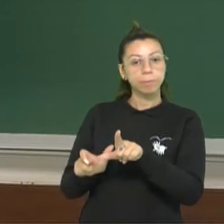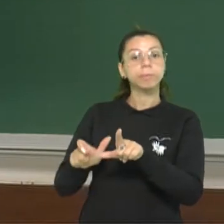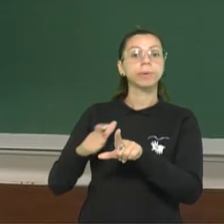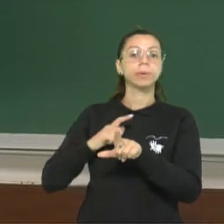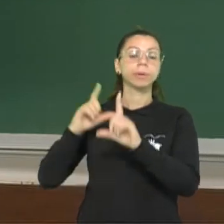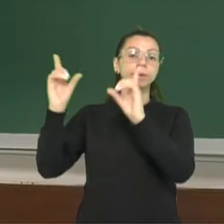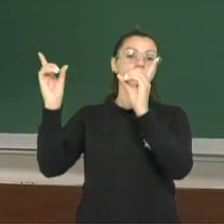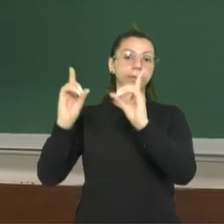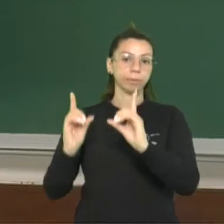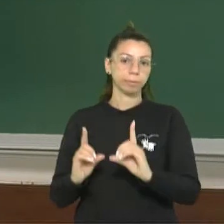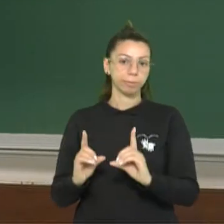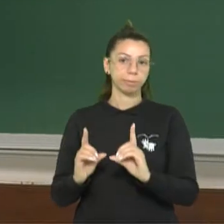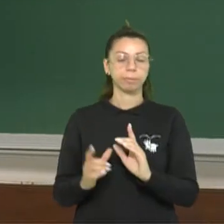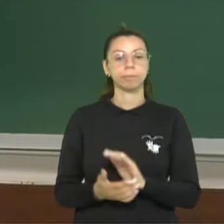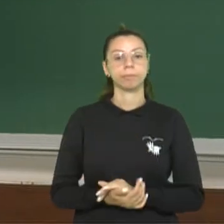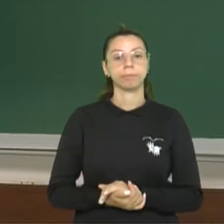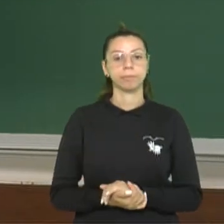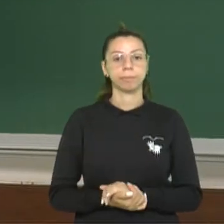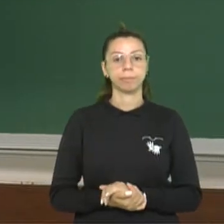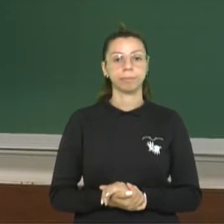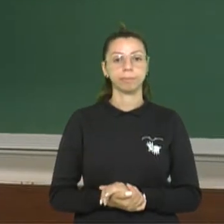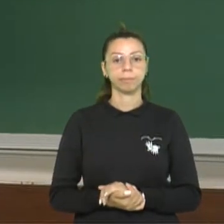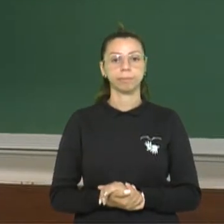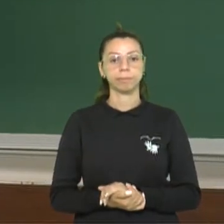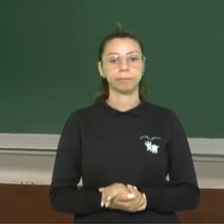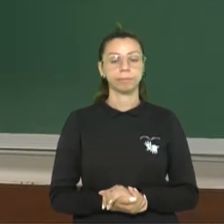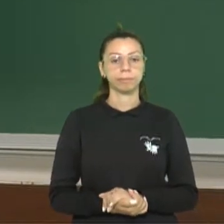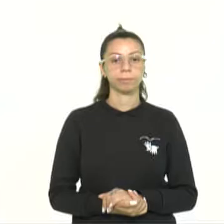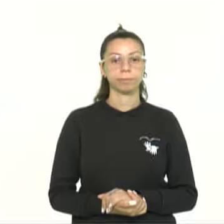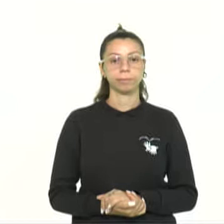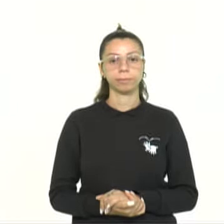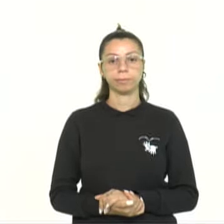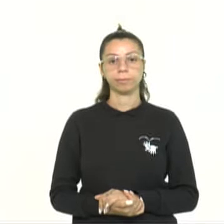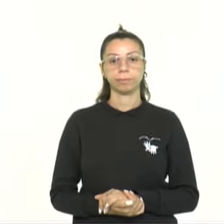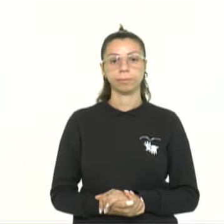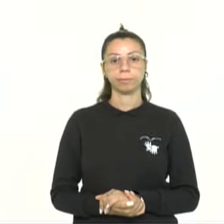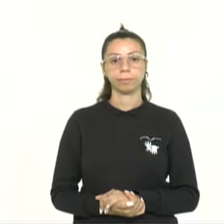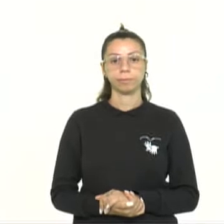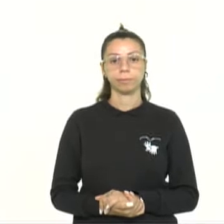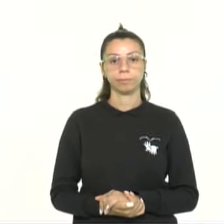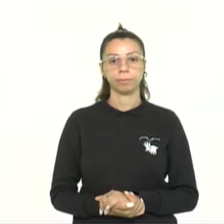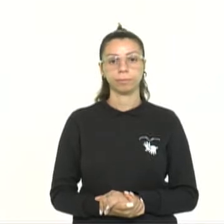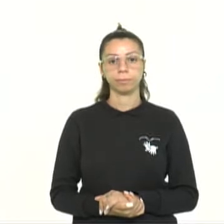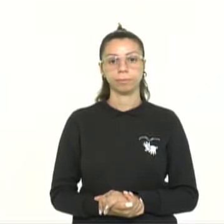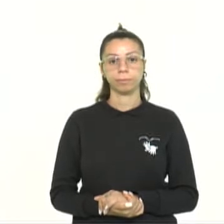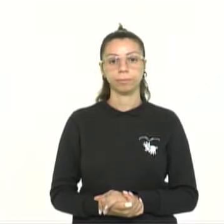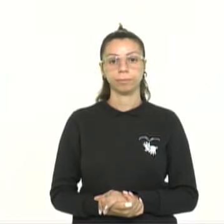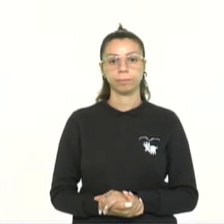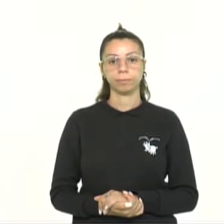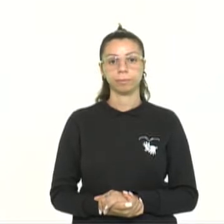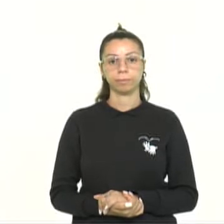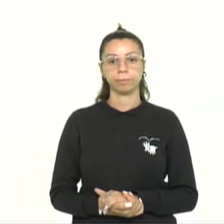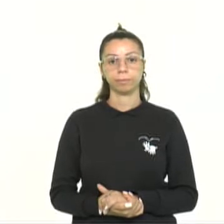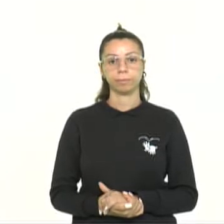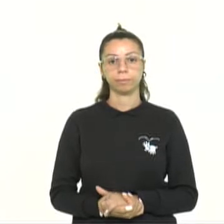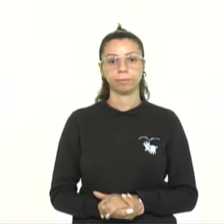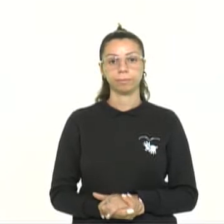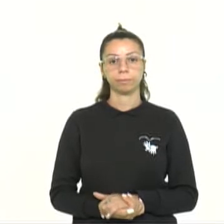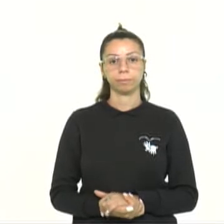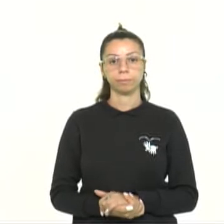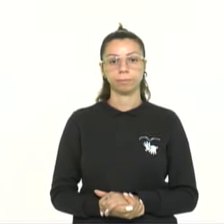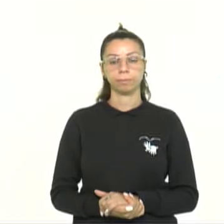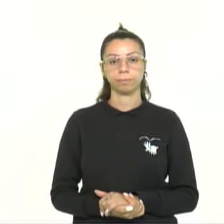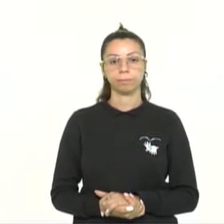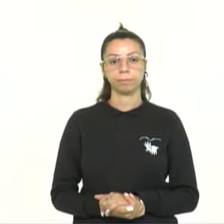com essa discapacidade. Generemos el cambio, hablemos de discapacidad con la misma